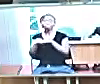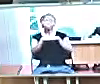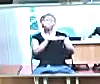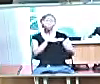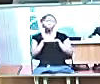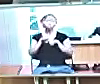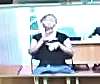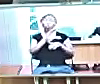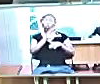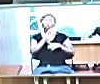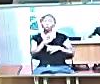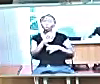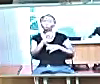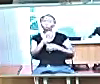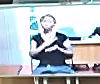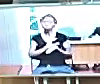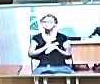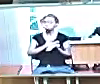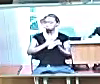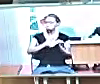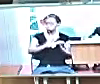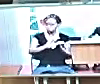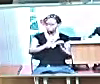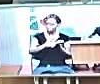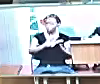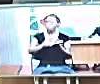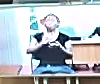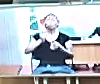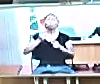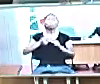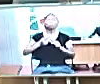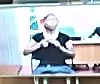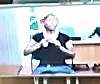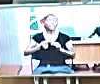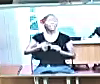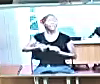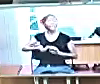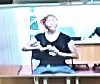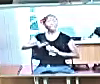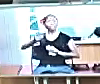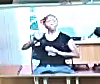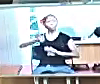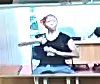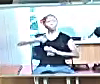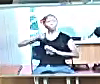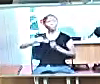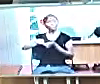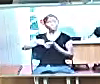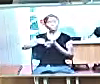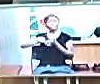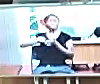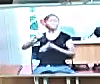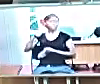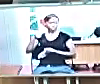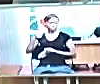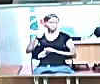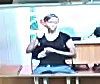financiamento foi resultante na primeira edição de